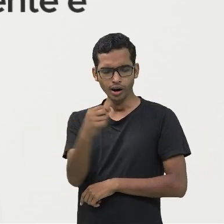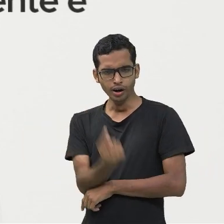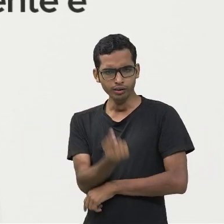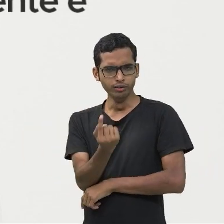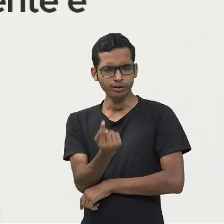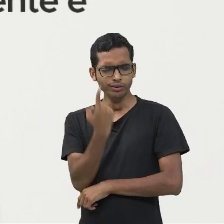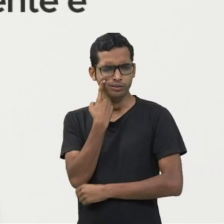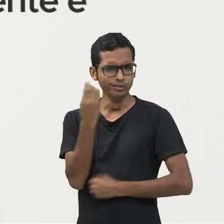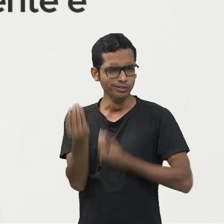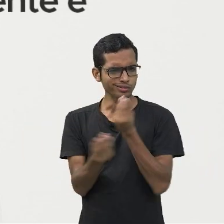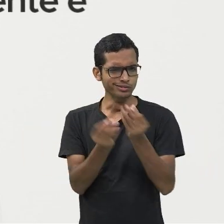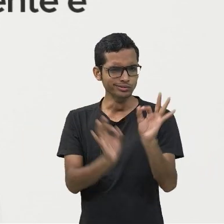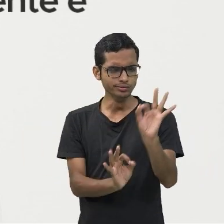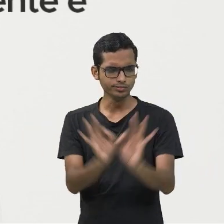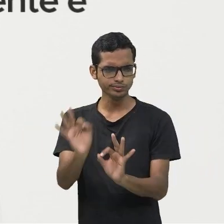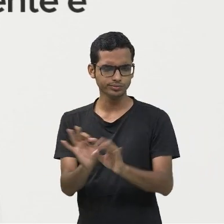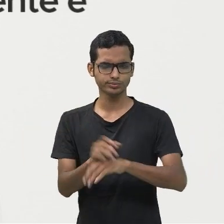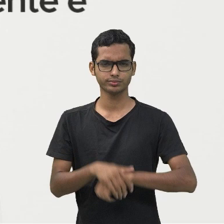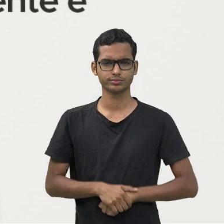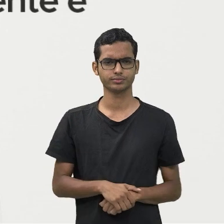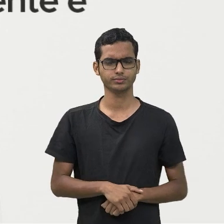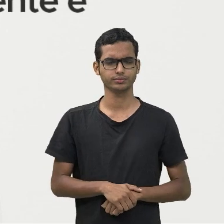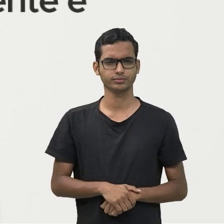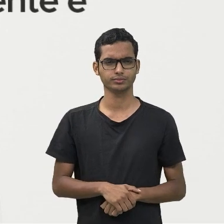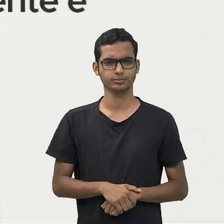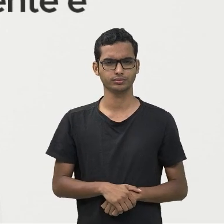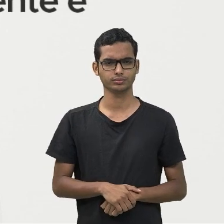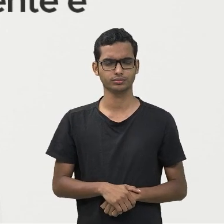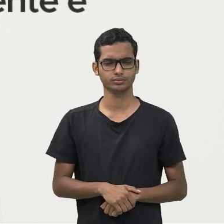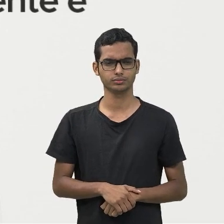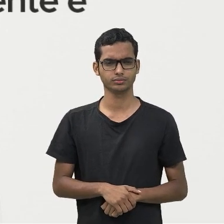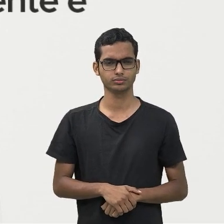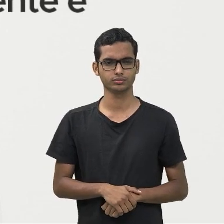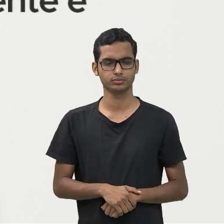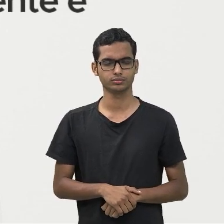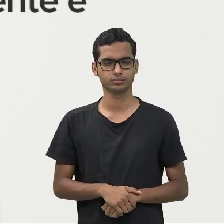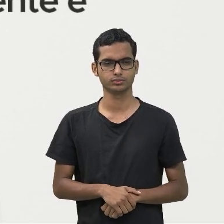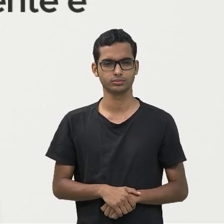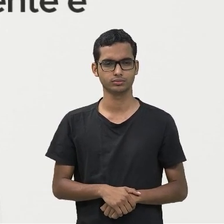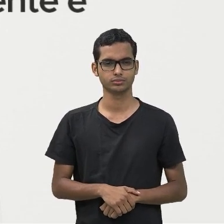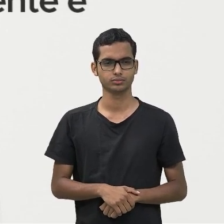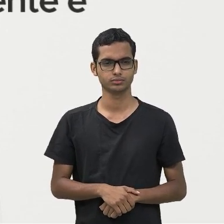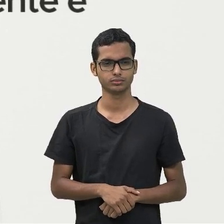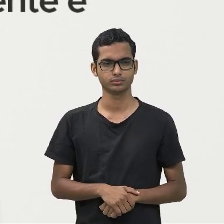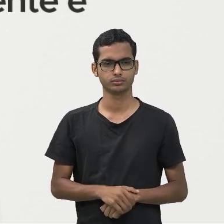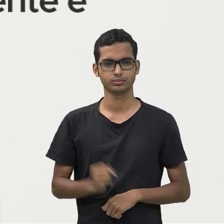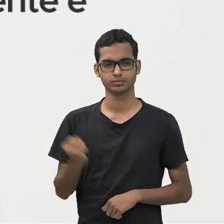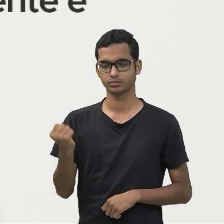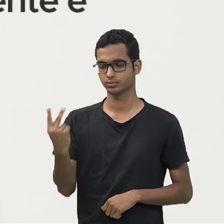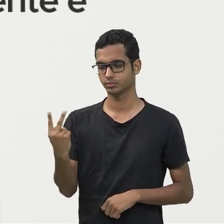n for igual a 1, eu vou fazer 2 vezes 1.